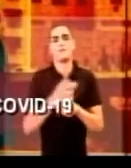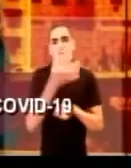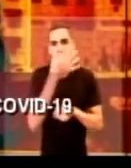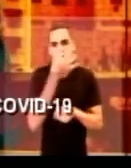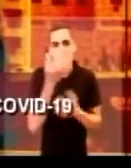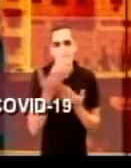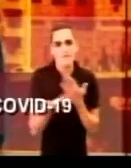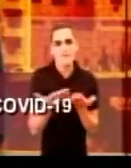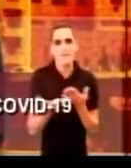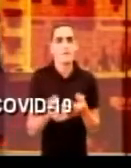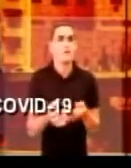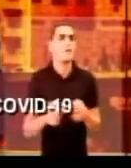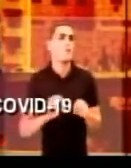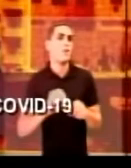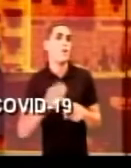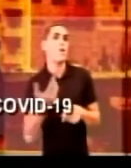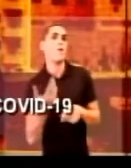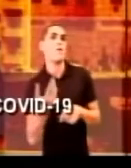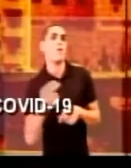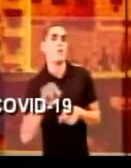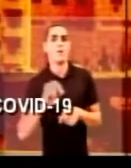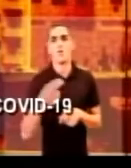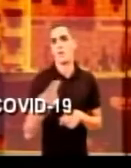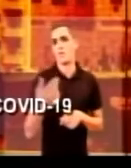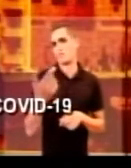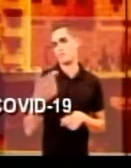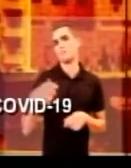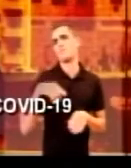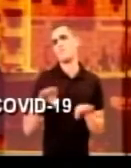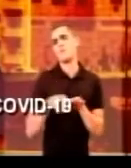comorbidades, que têm outras coisas, que vão precisar ser internados.